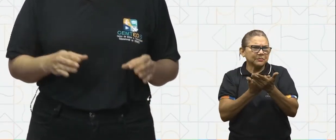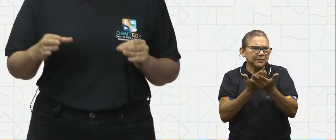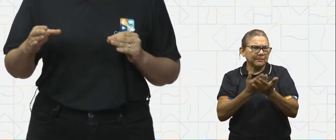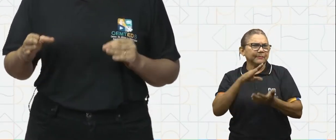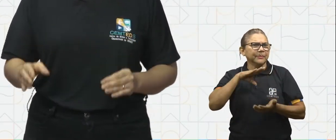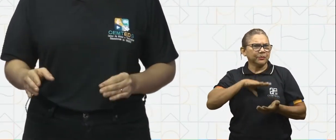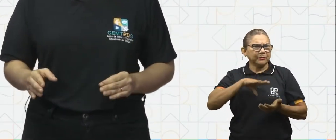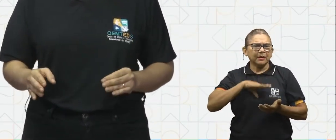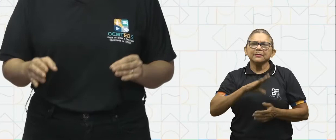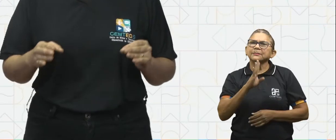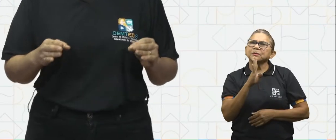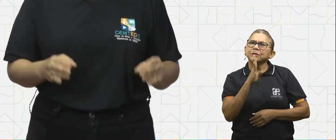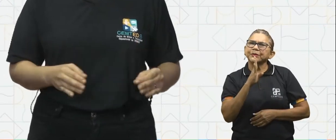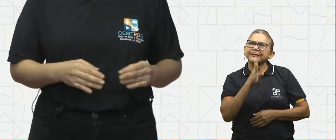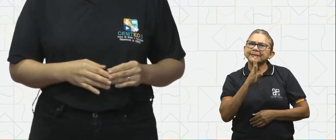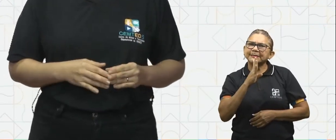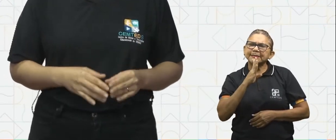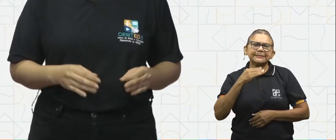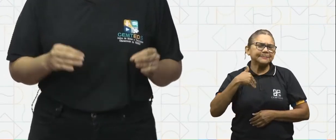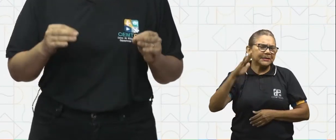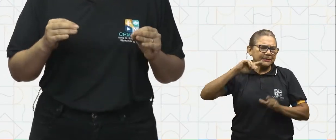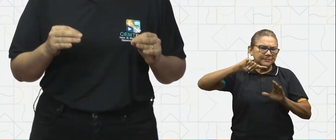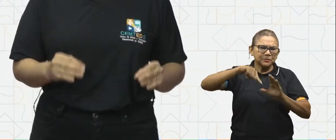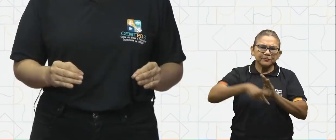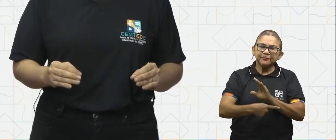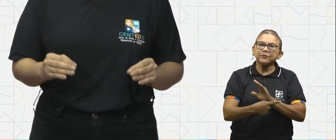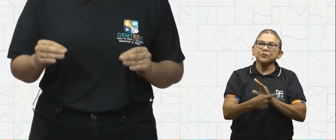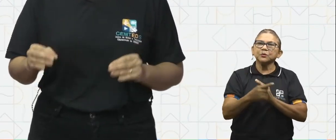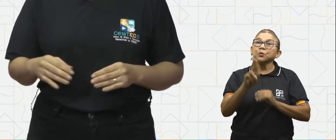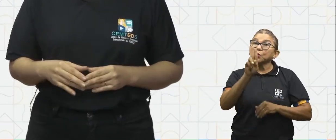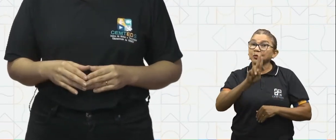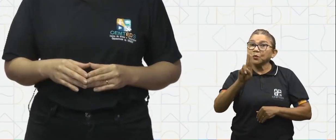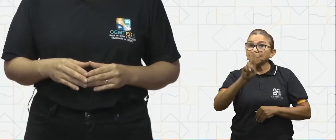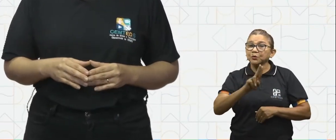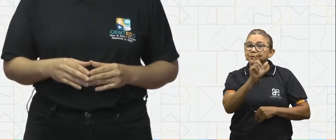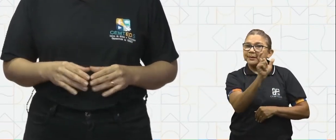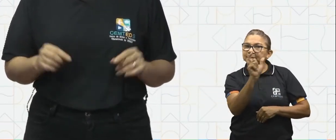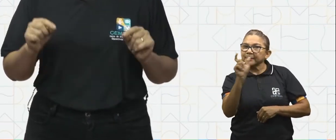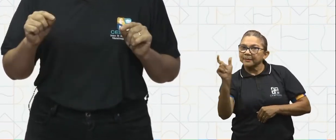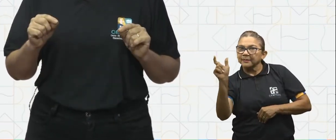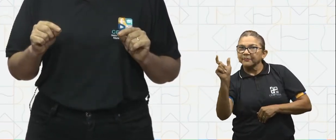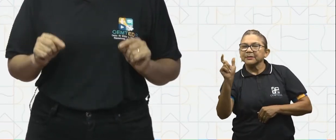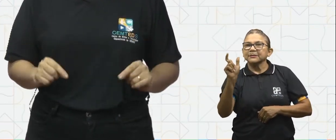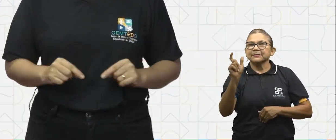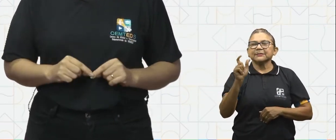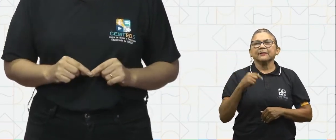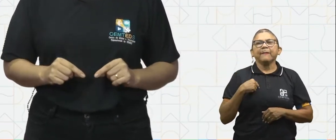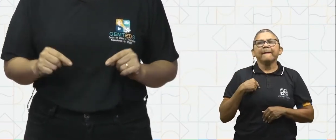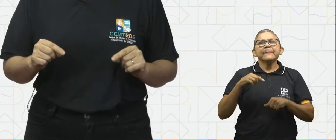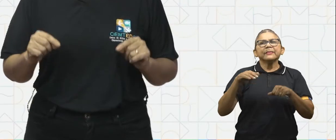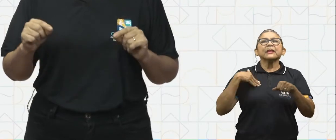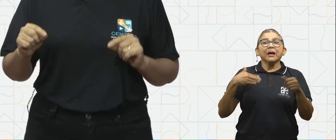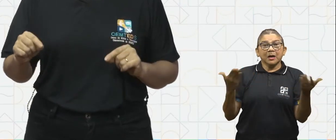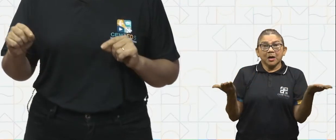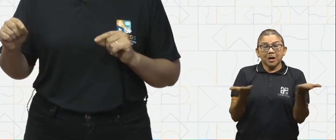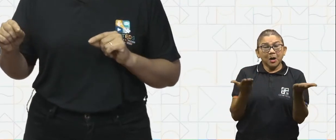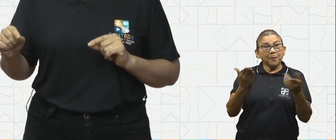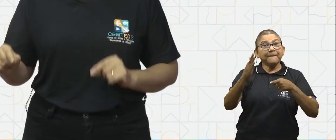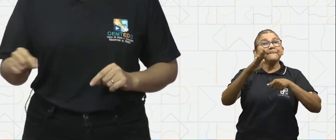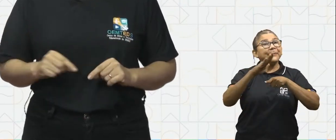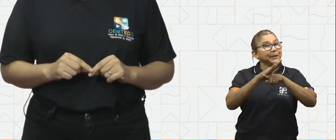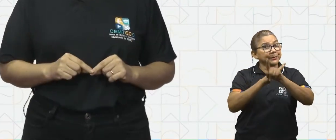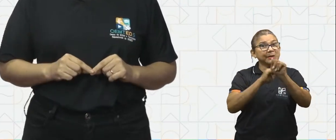nos faz conhecer e compreender o uso e as funções delas. Comecei esta aula